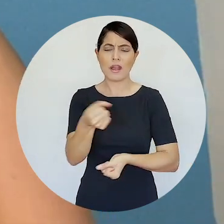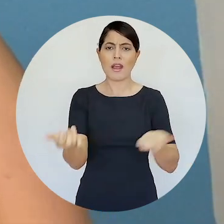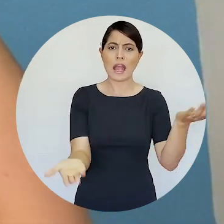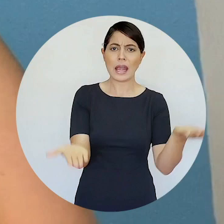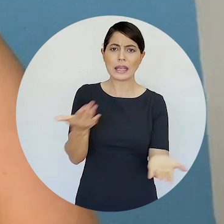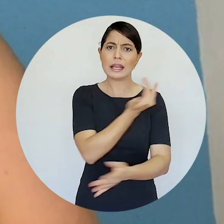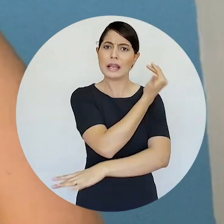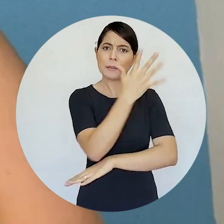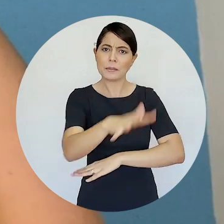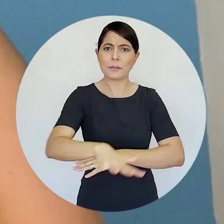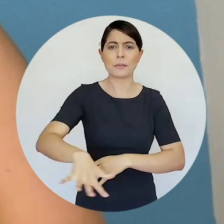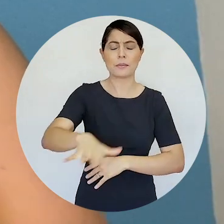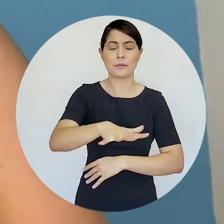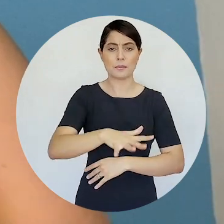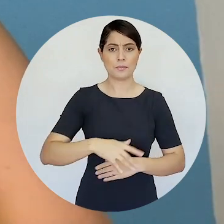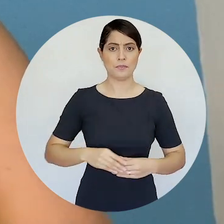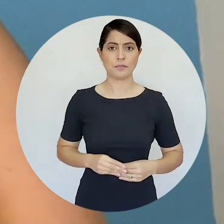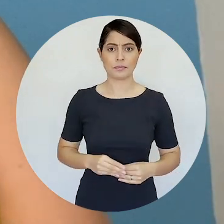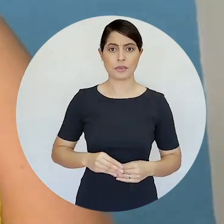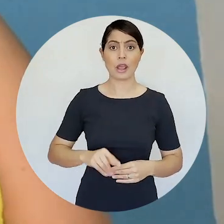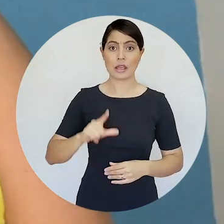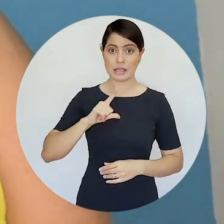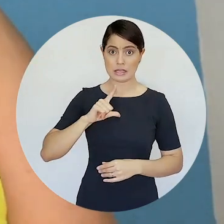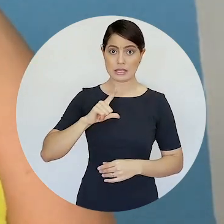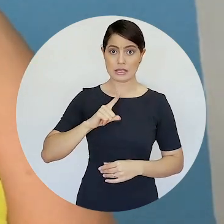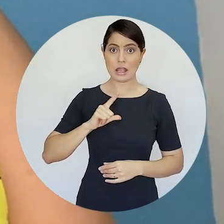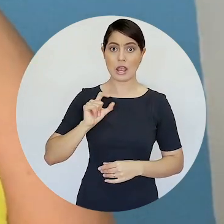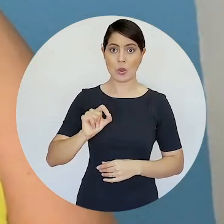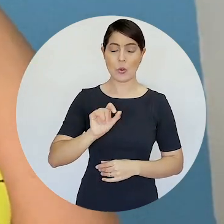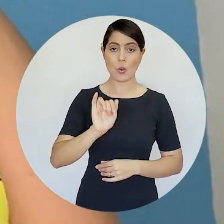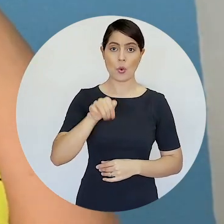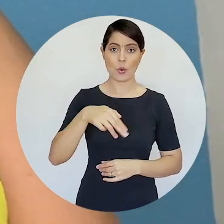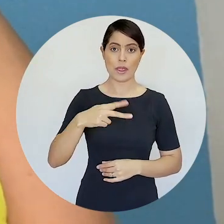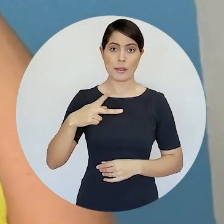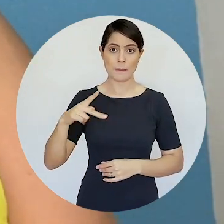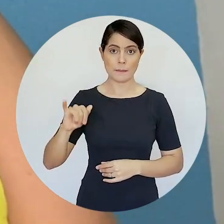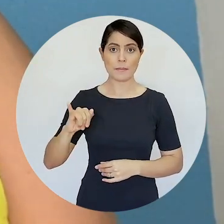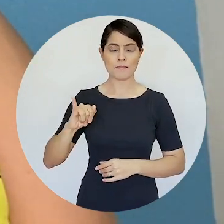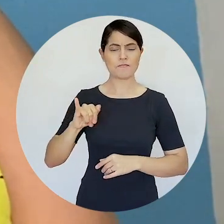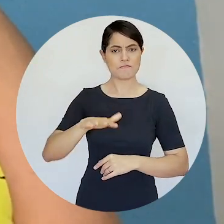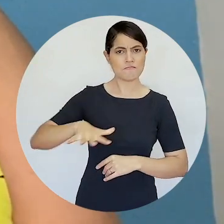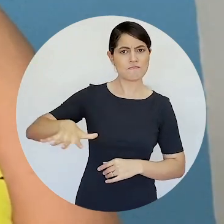ambiente ecologicamente equilibrado. Pois bem, segundo o Instituto Nacional